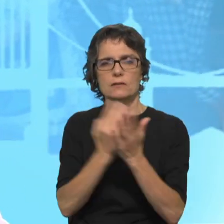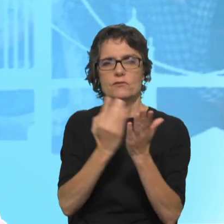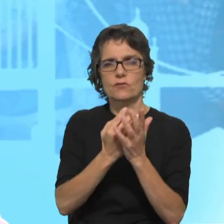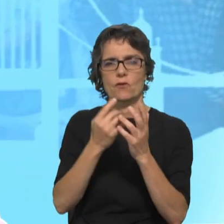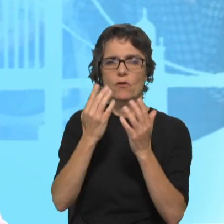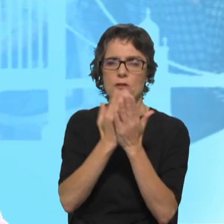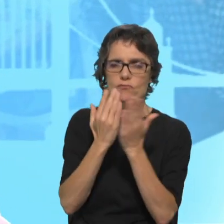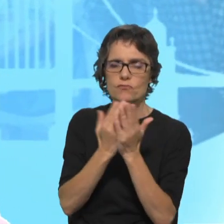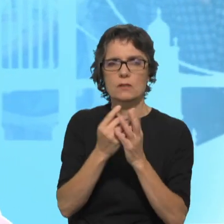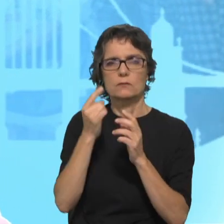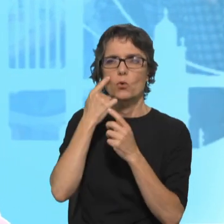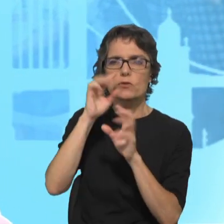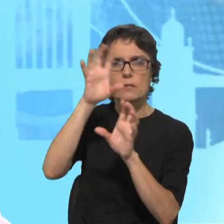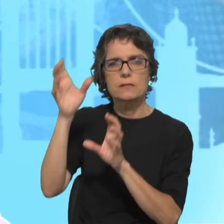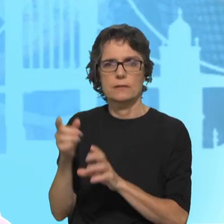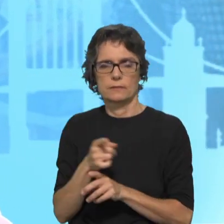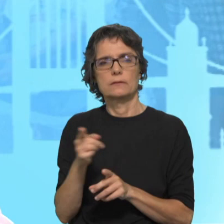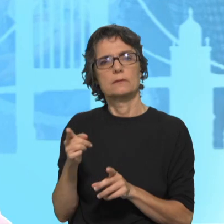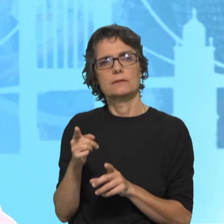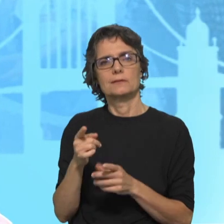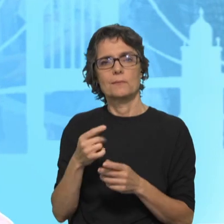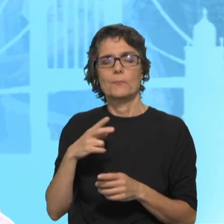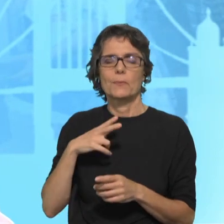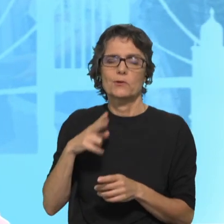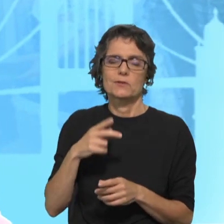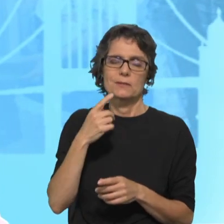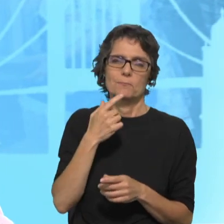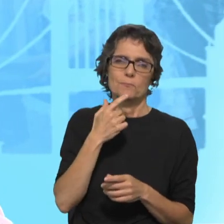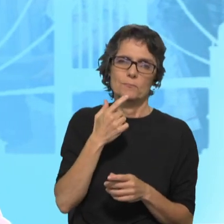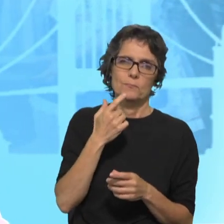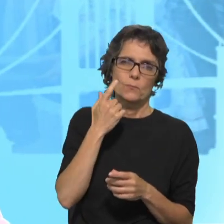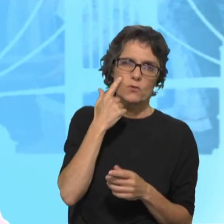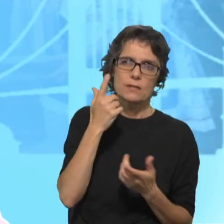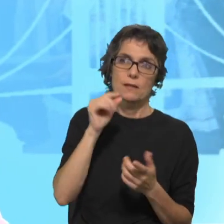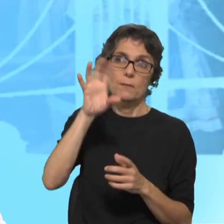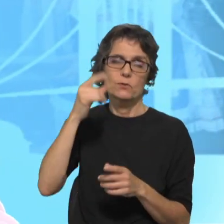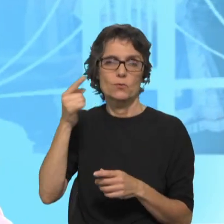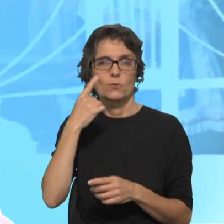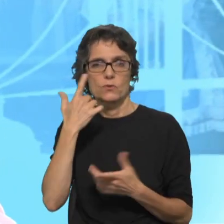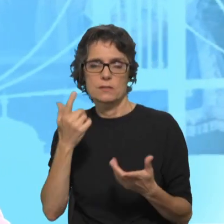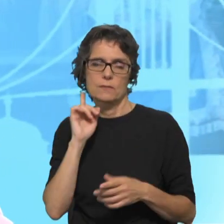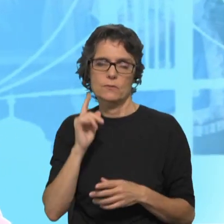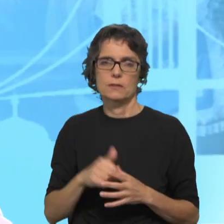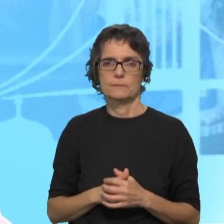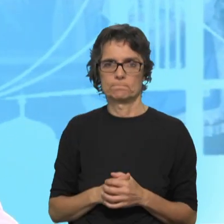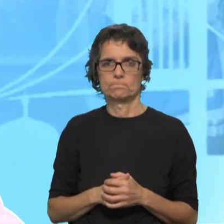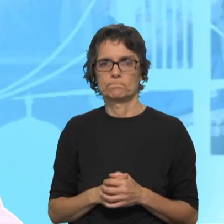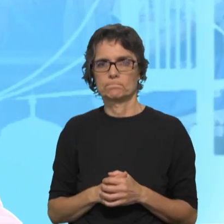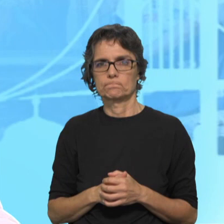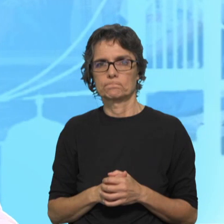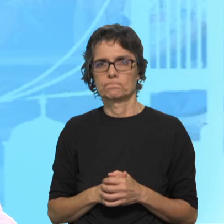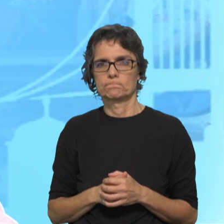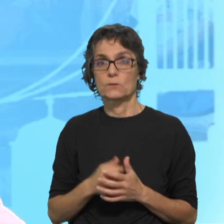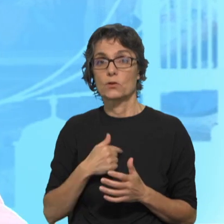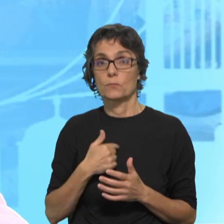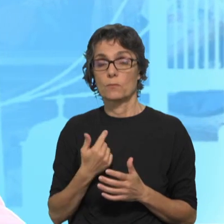colonialista e excepcionalista, sim. Que é uma coisa. Pronto, portanto, eu tenho